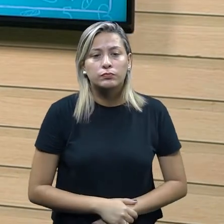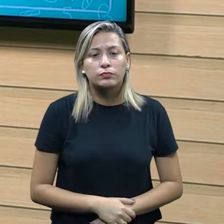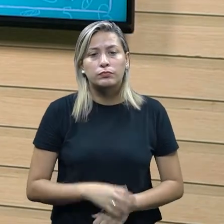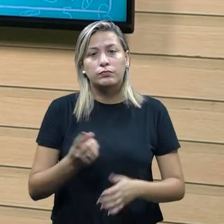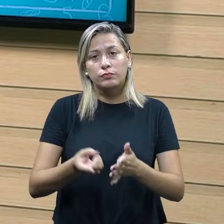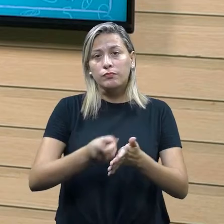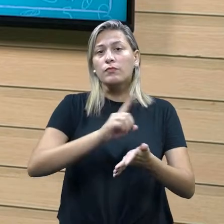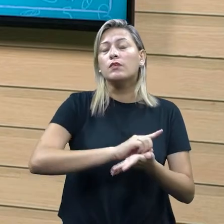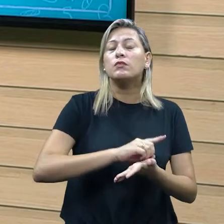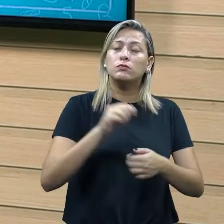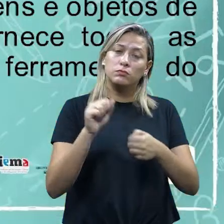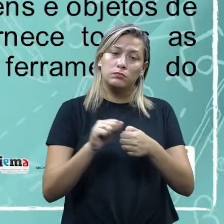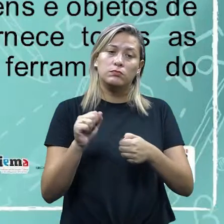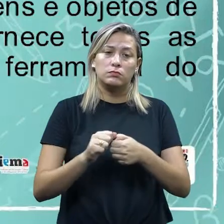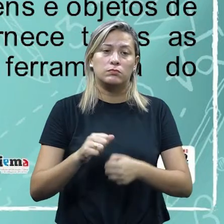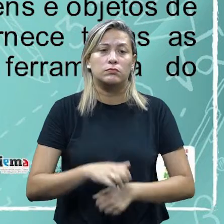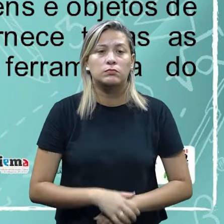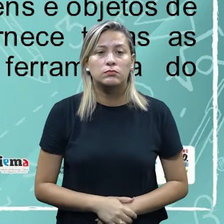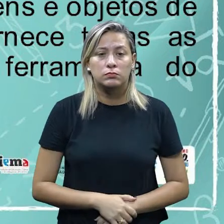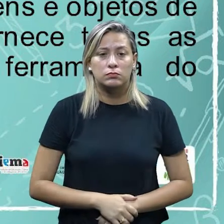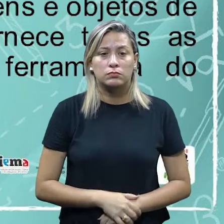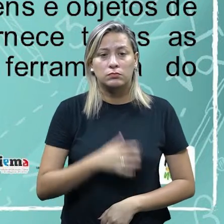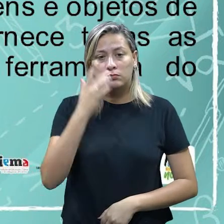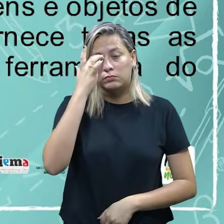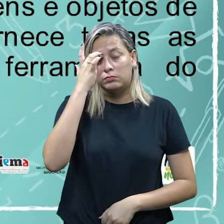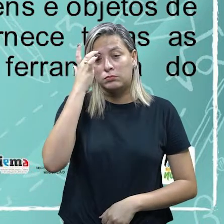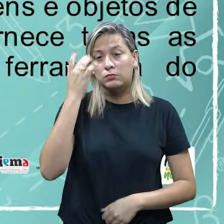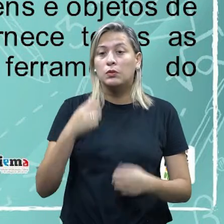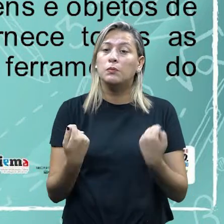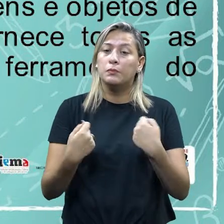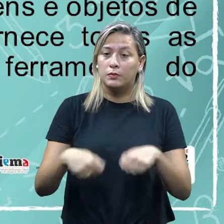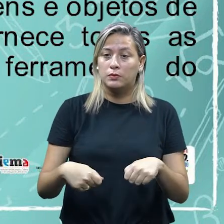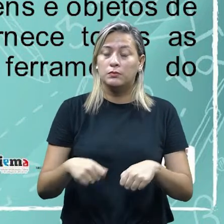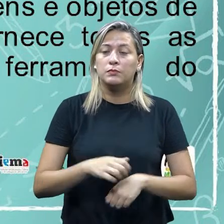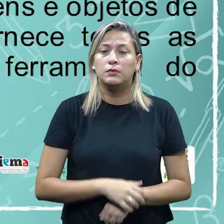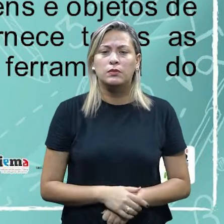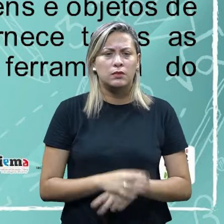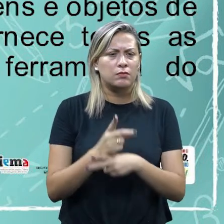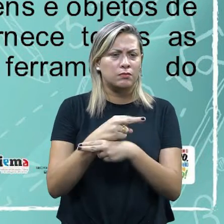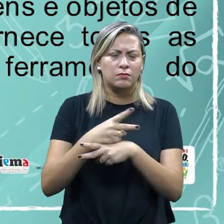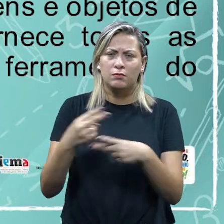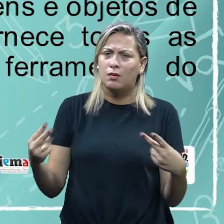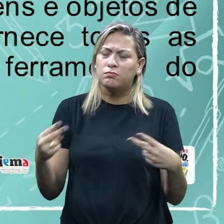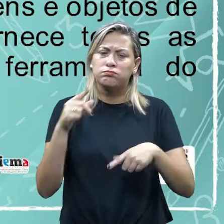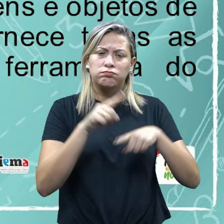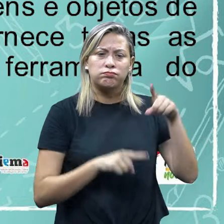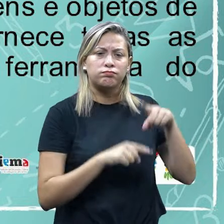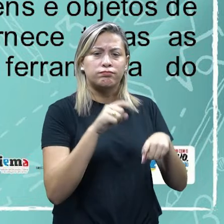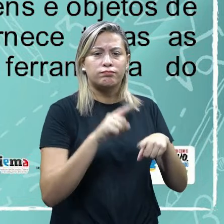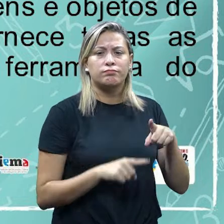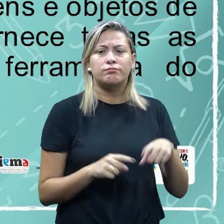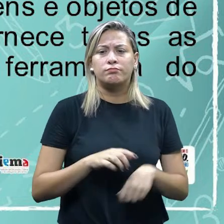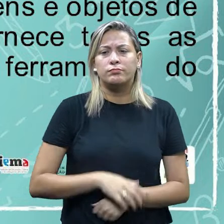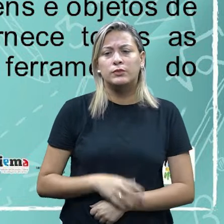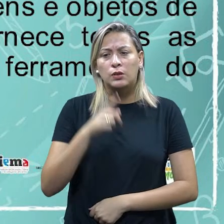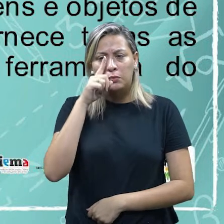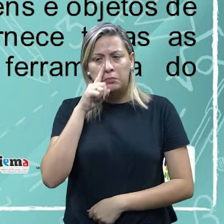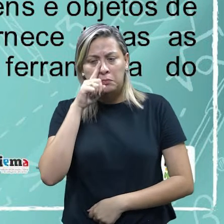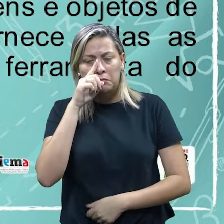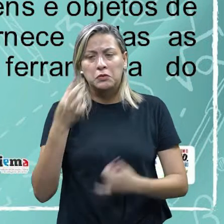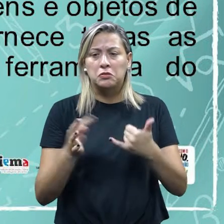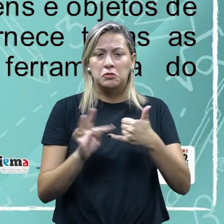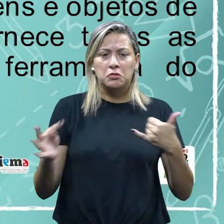ser confeccionado. A modelagem também possibilita uma vasta série de especificações do produto, fazendo com que os riscos